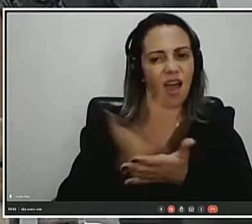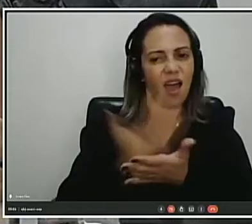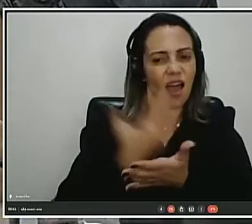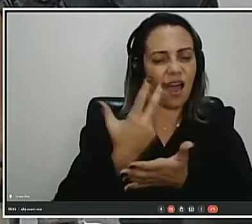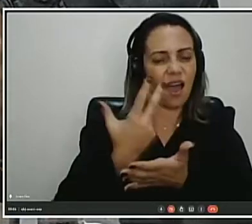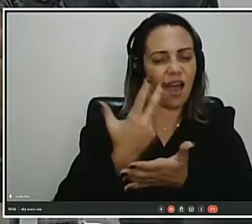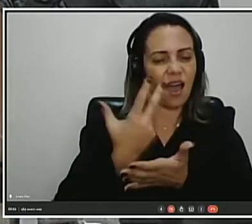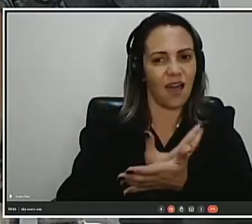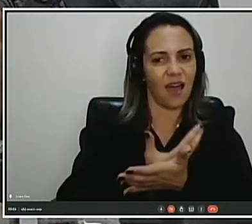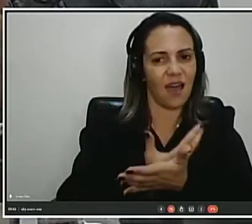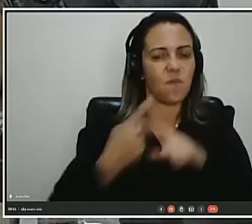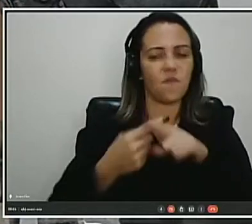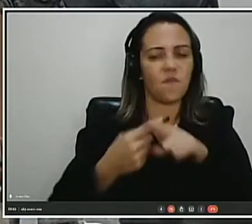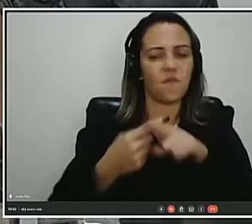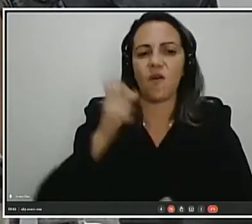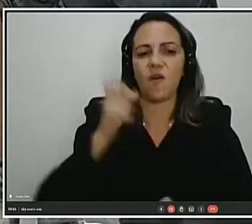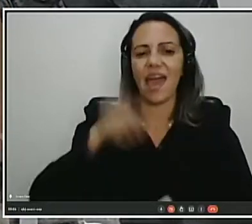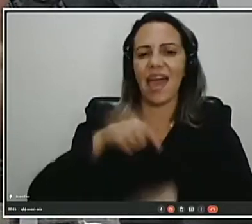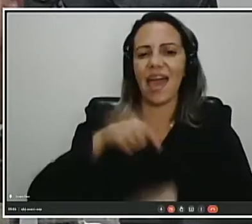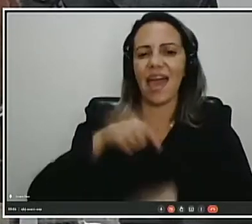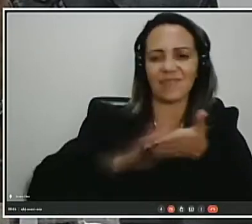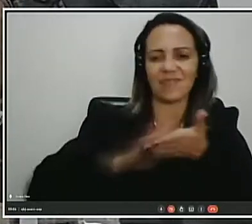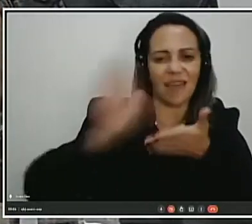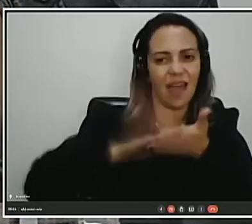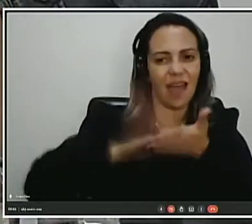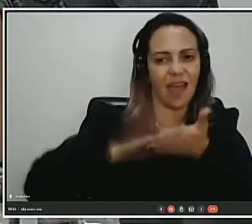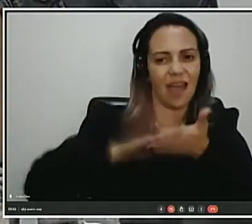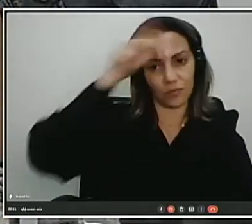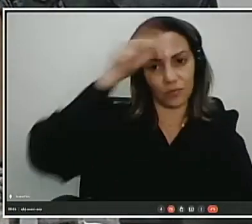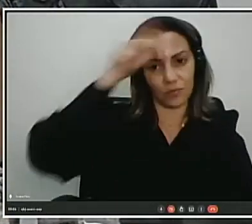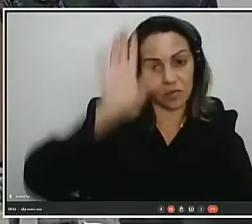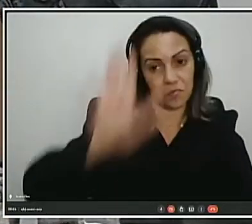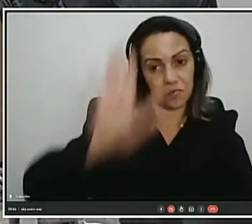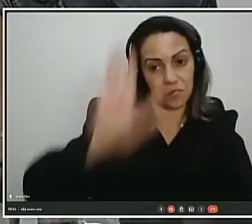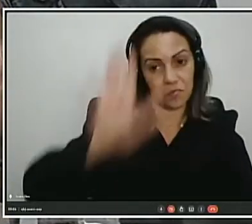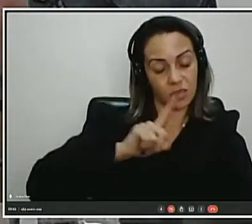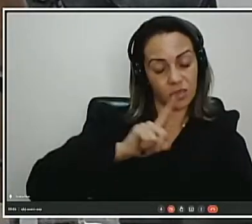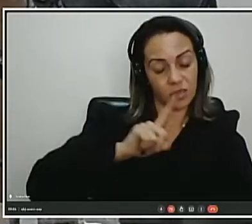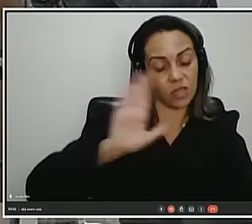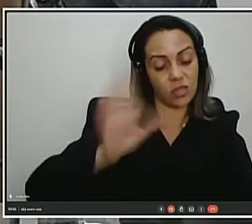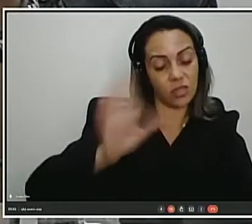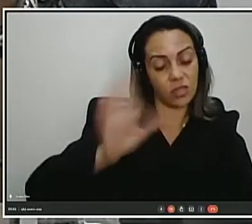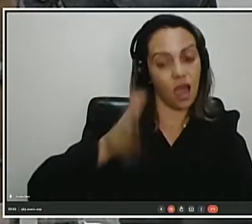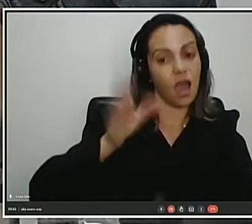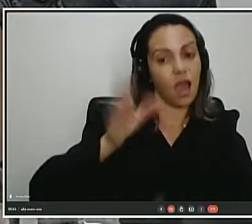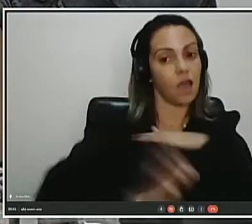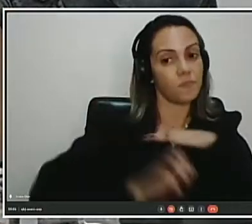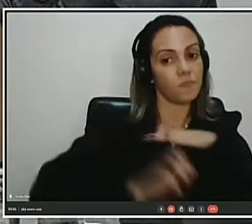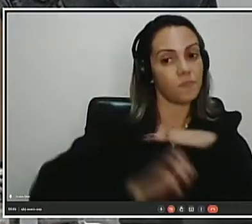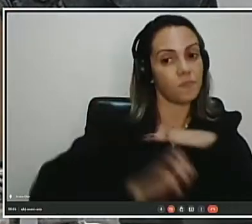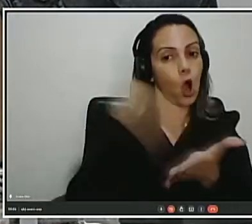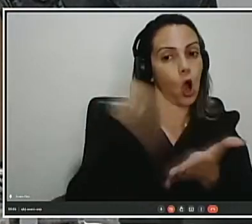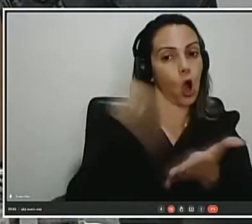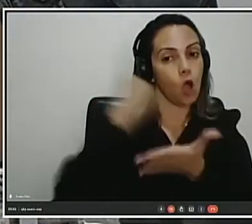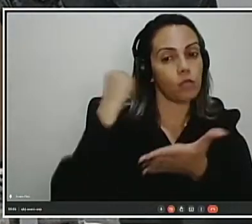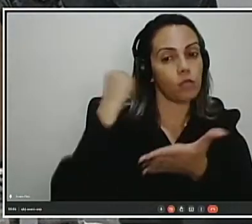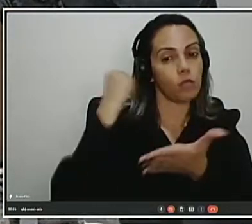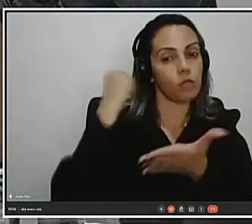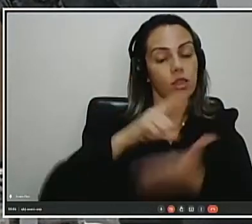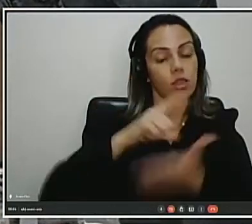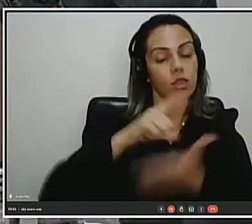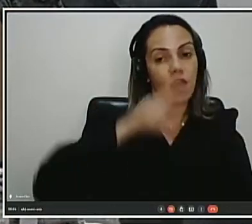à prefeitura, uma vez que a prefeitura tem empresa contratada de mídia, empresa tem funcionários